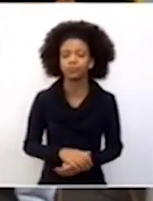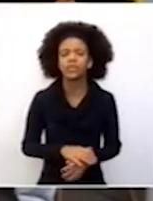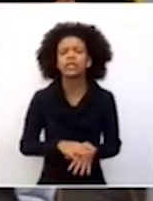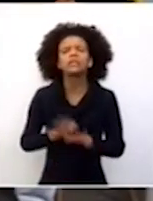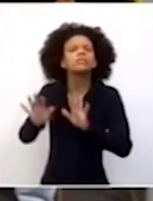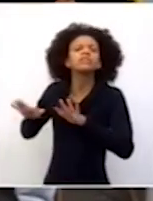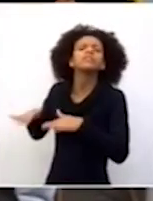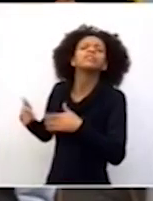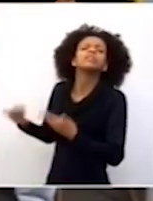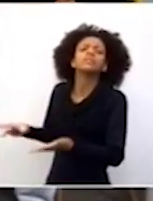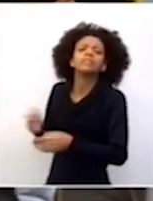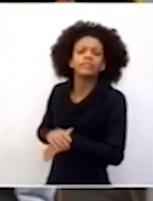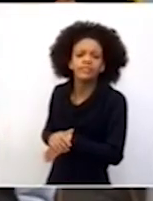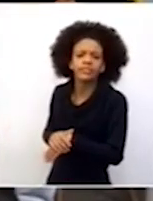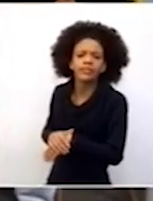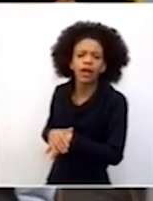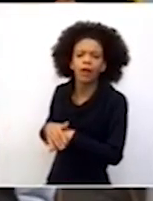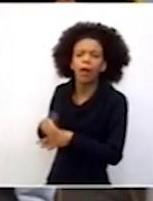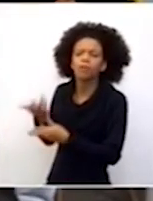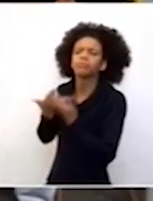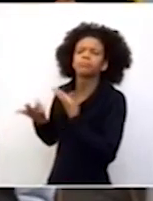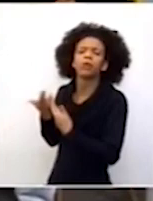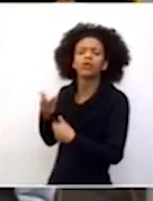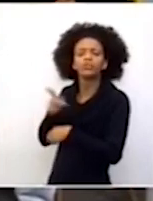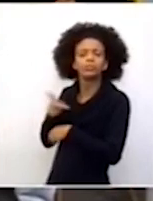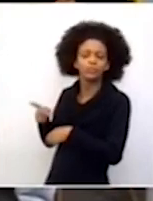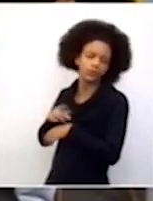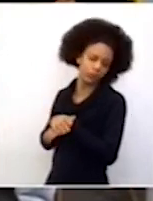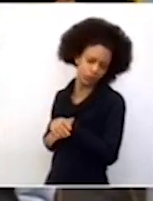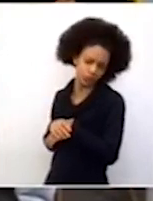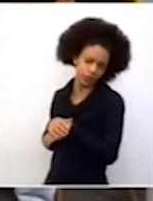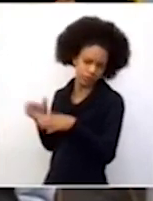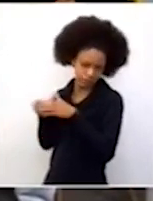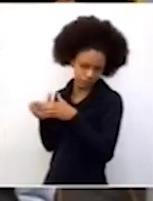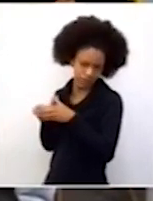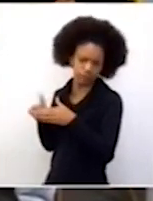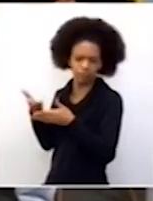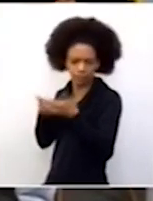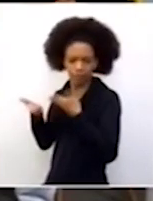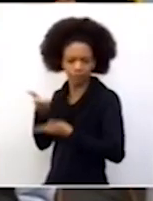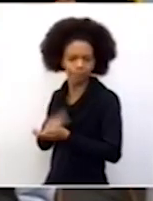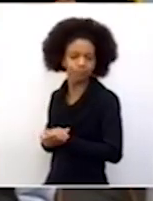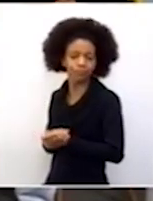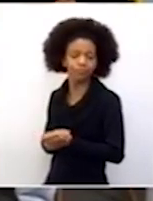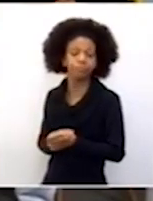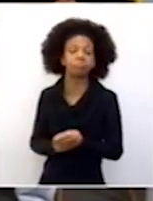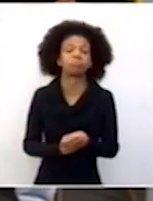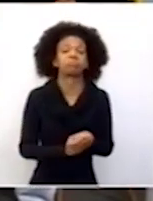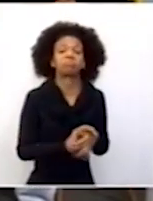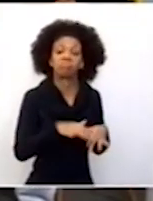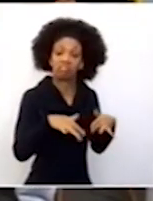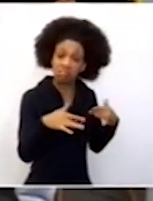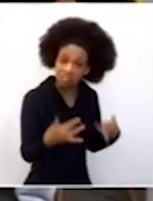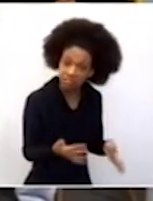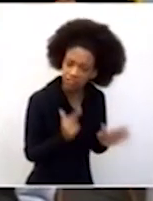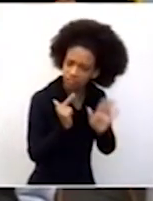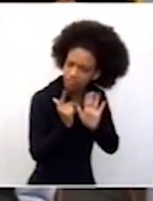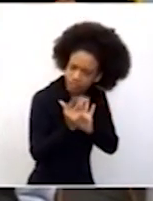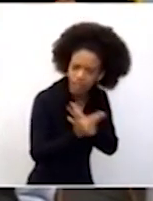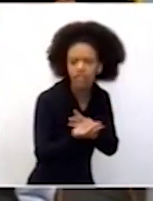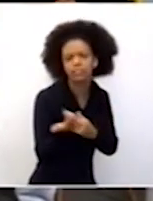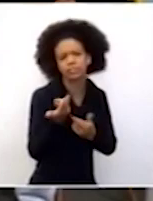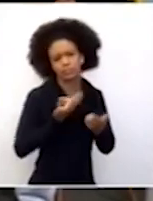nós levantamos, aí, quais são as respostas que os professores e as professoras destacaram no chat aí? Muitas respostas, né, como você